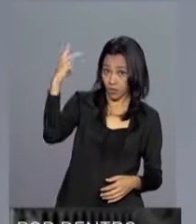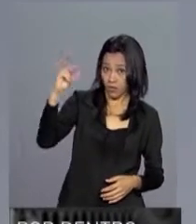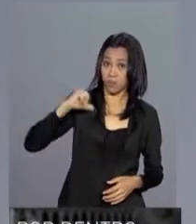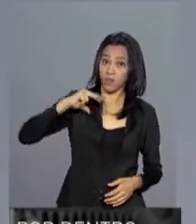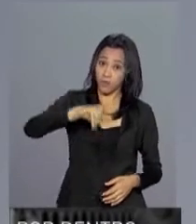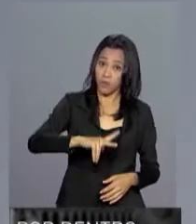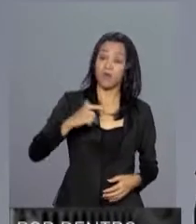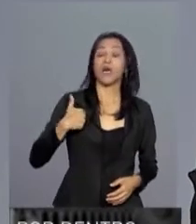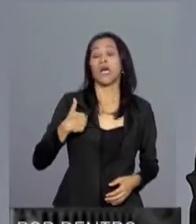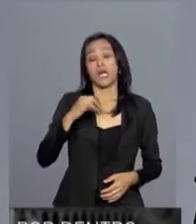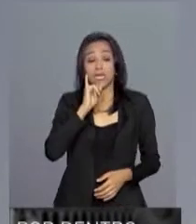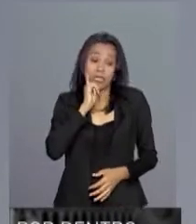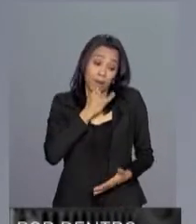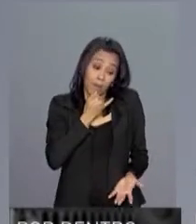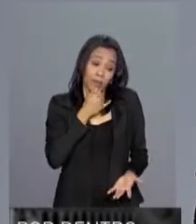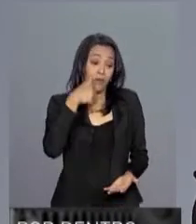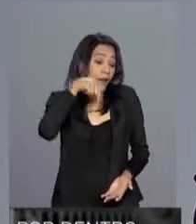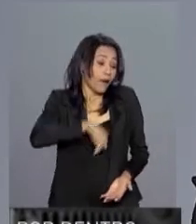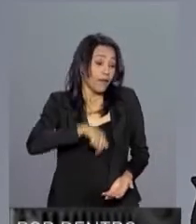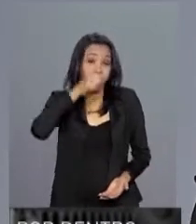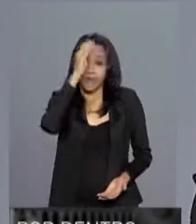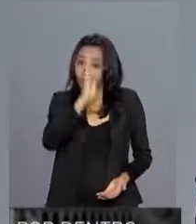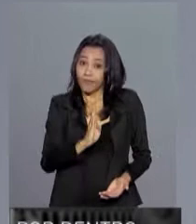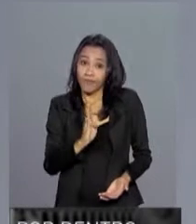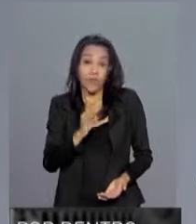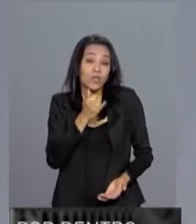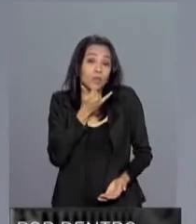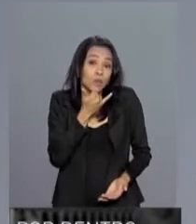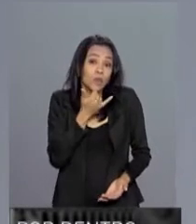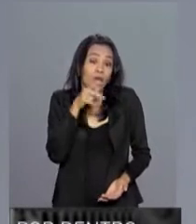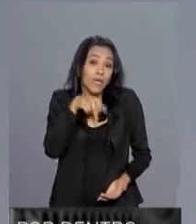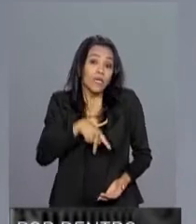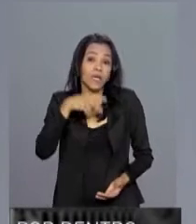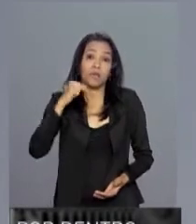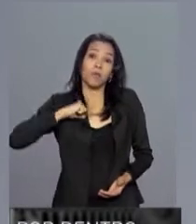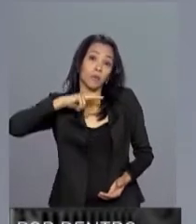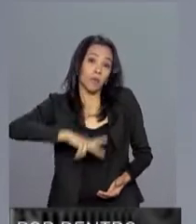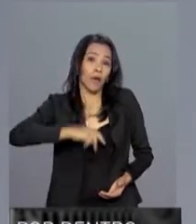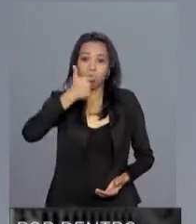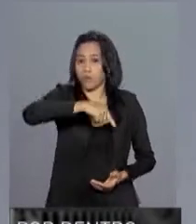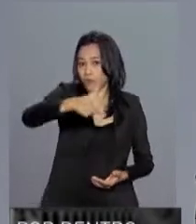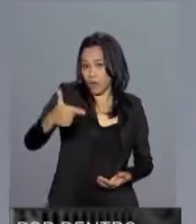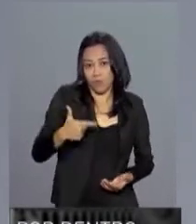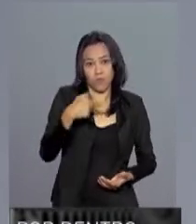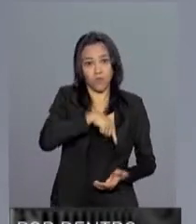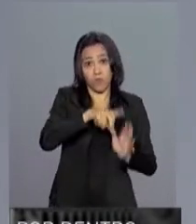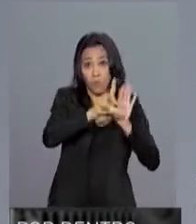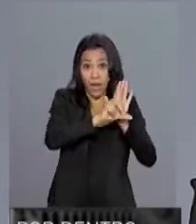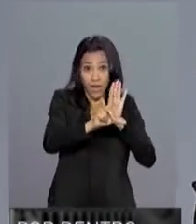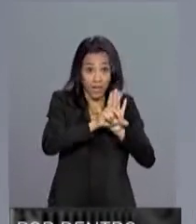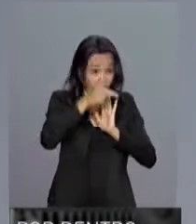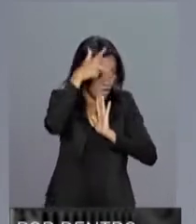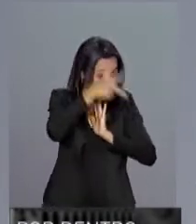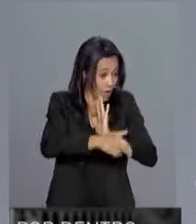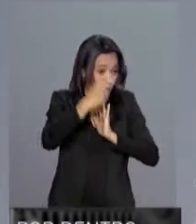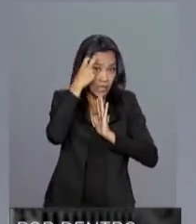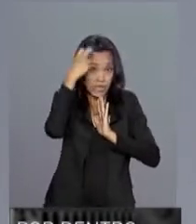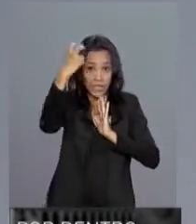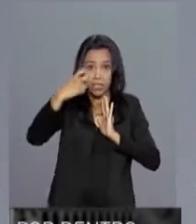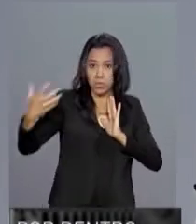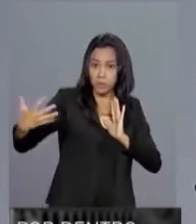eu lamento que nós não tenhamos aqui em portugal um instrumento de fomento à cultura tão inteligente tão